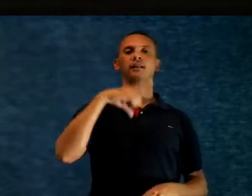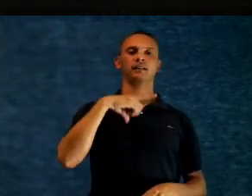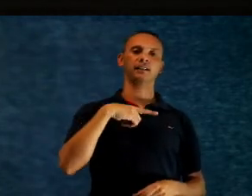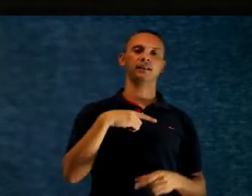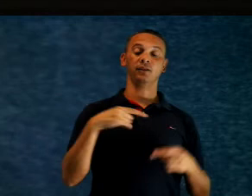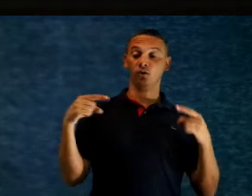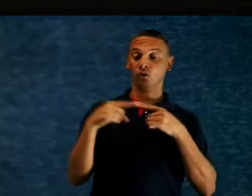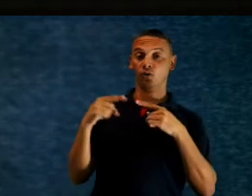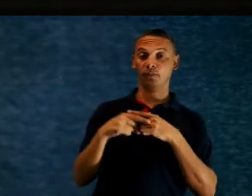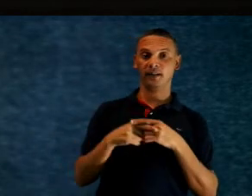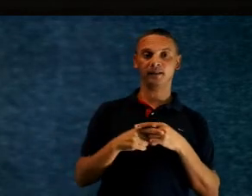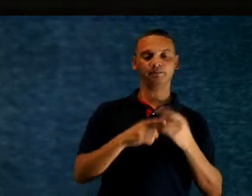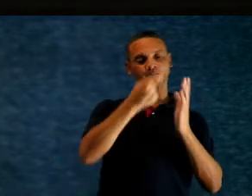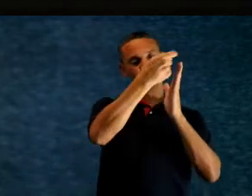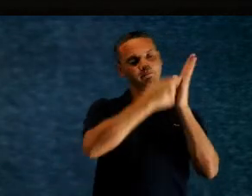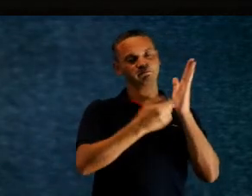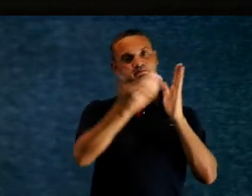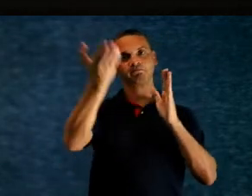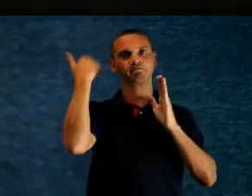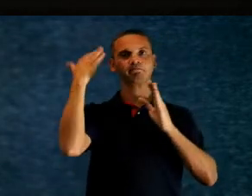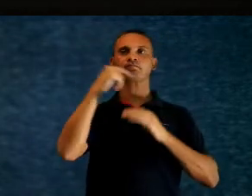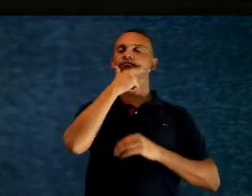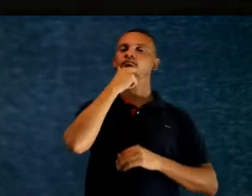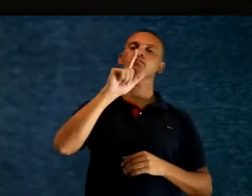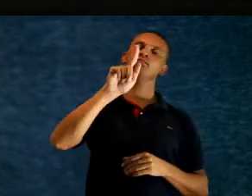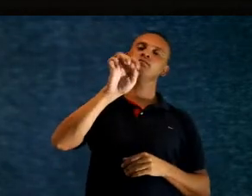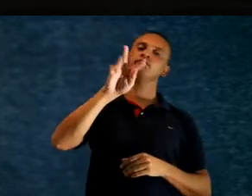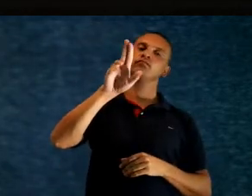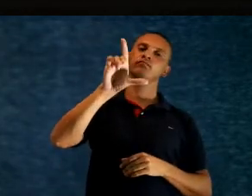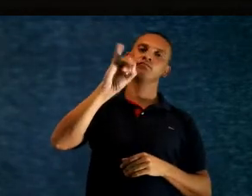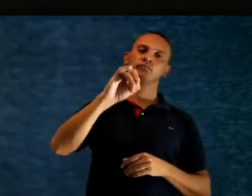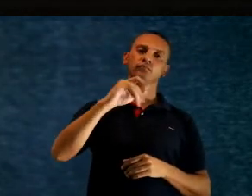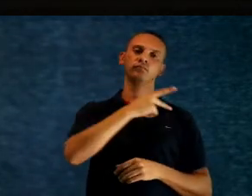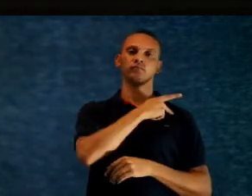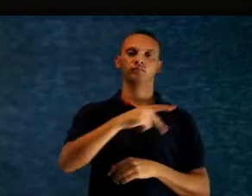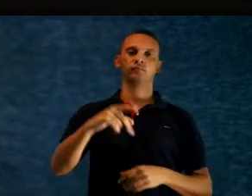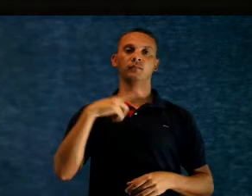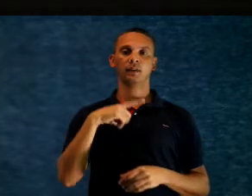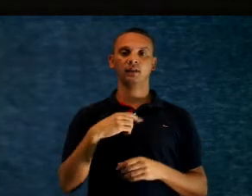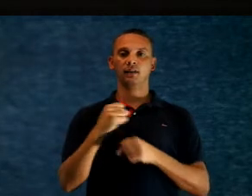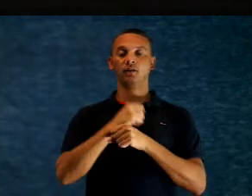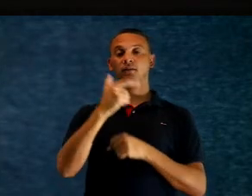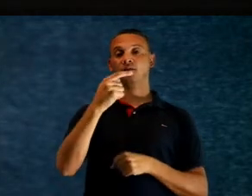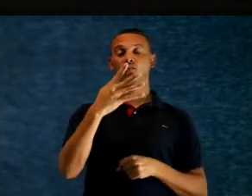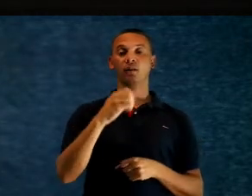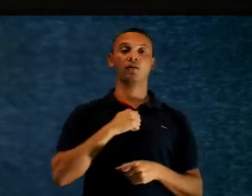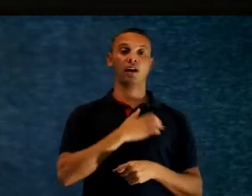sobreviveu a um processo de impeachment na Câmara dos Deputados, ainda no Rio de Janeiro. É uma crônica de Drummond para o Correio da